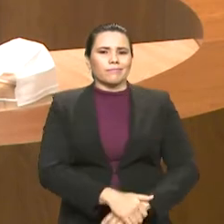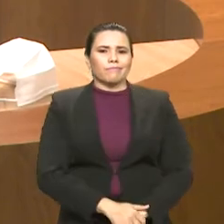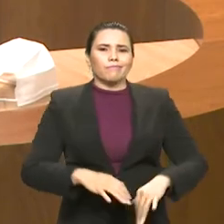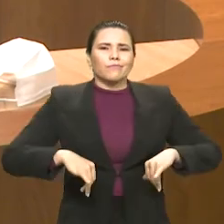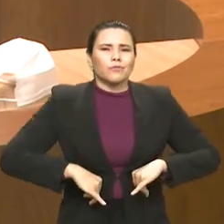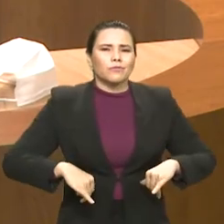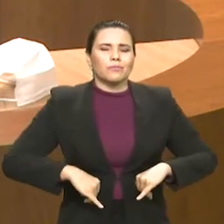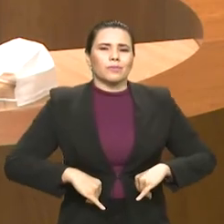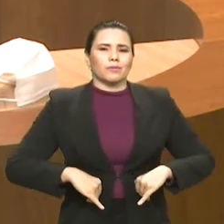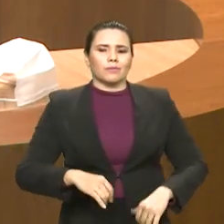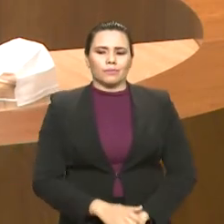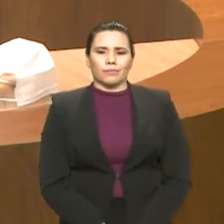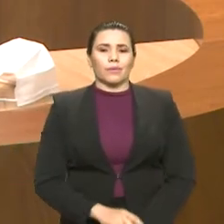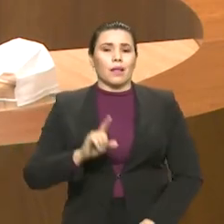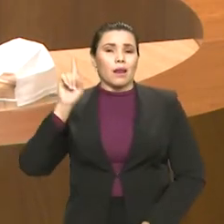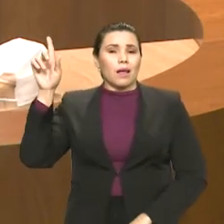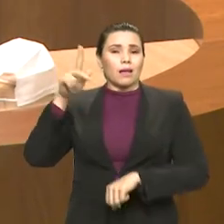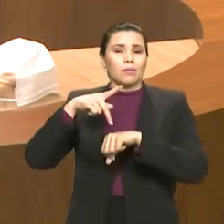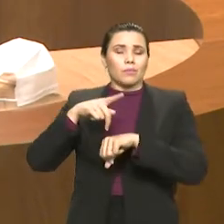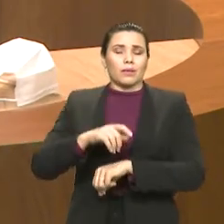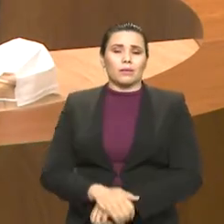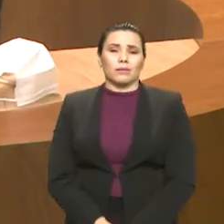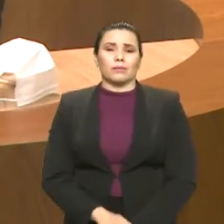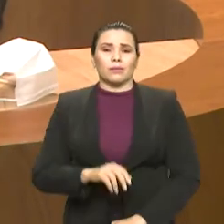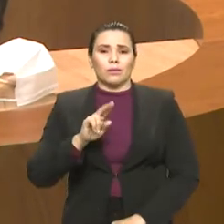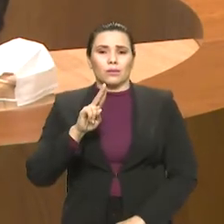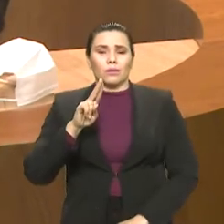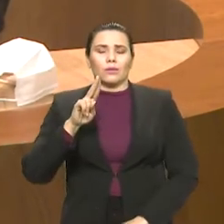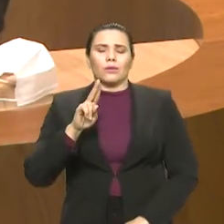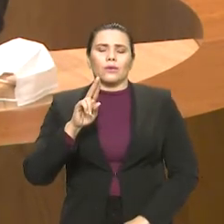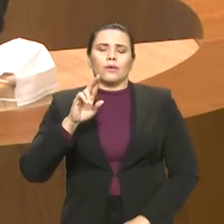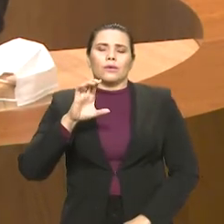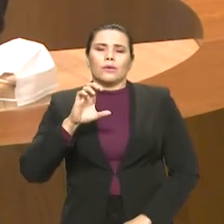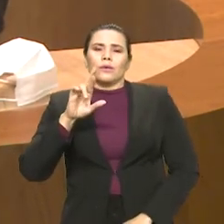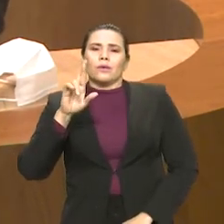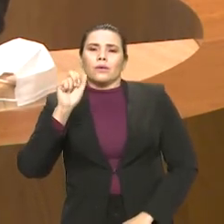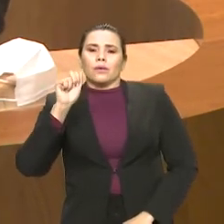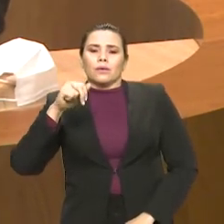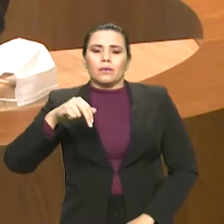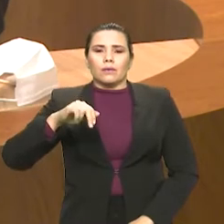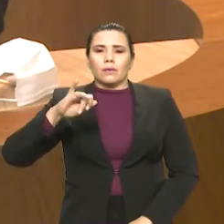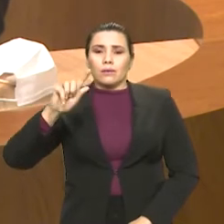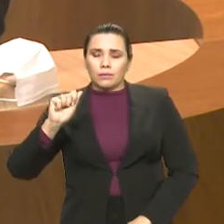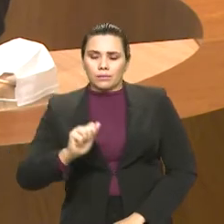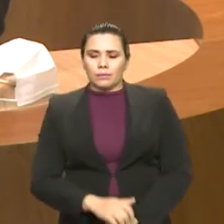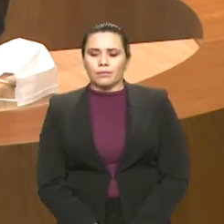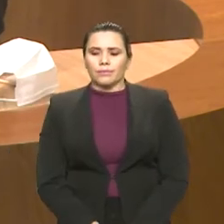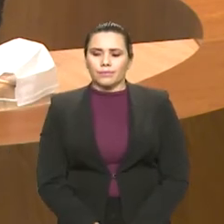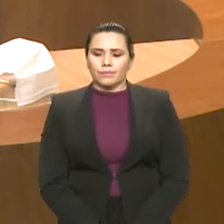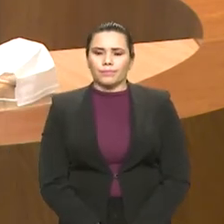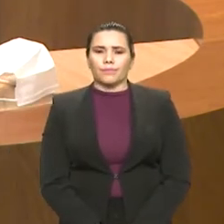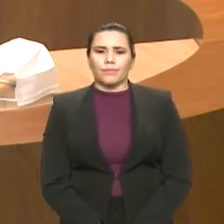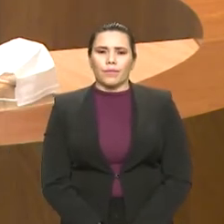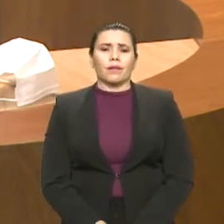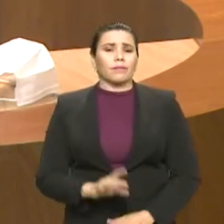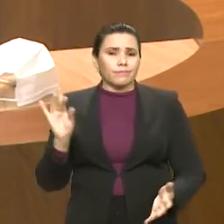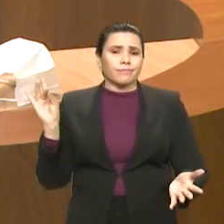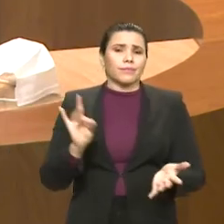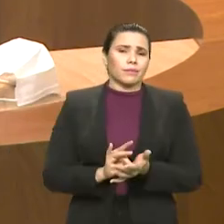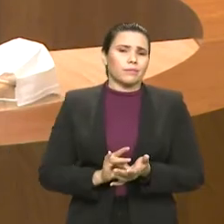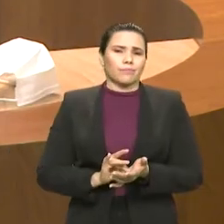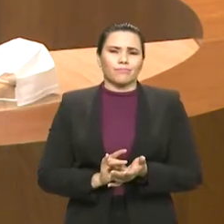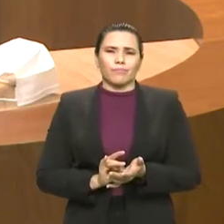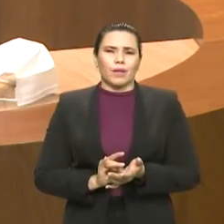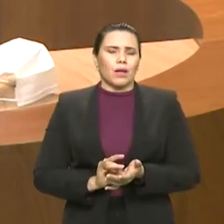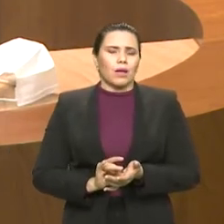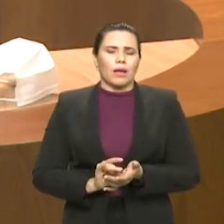ali somos nós estávamos ali, nós mulheres, nós mães, nós